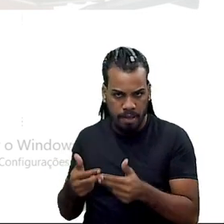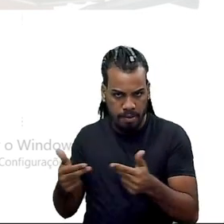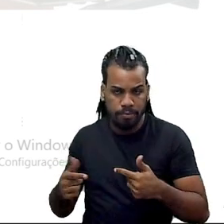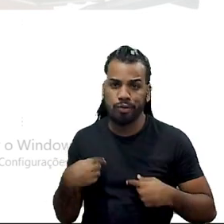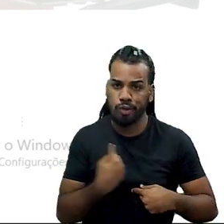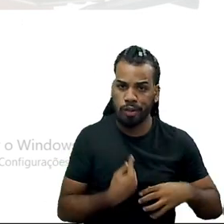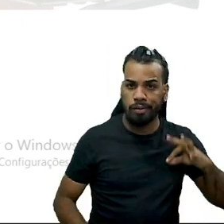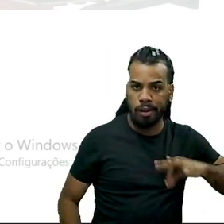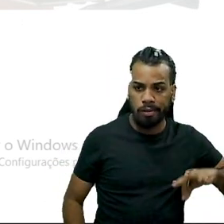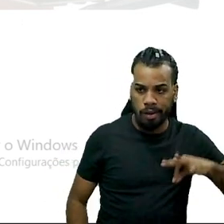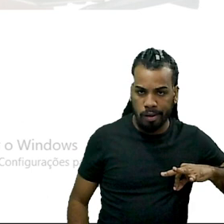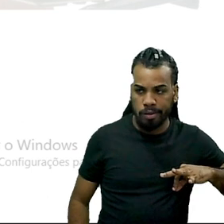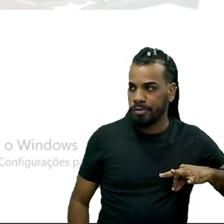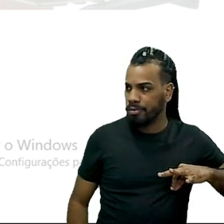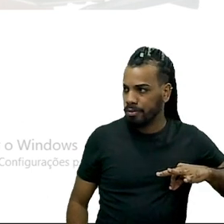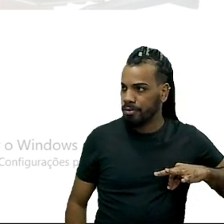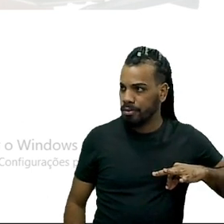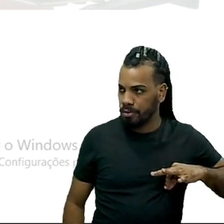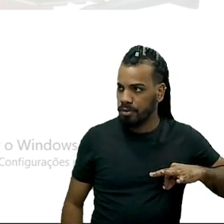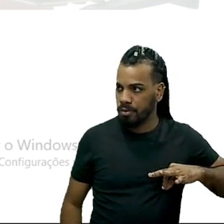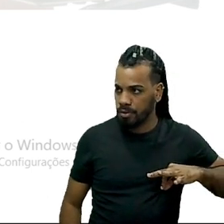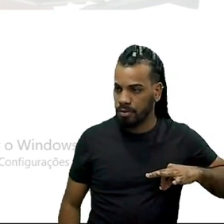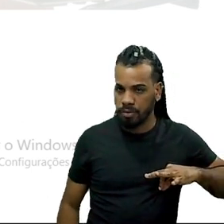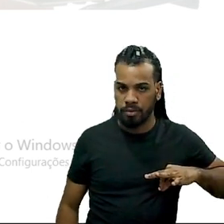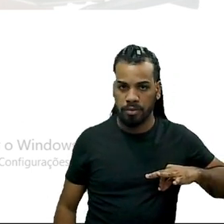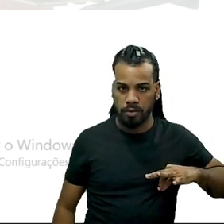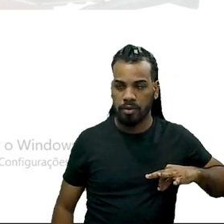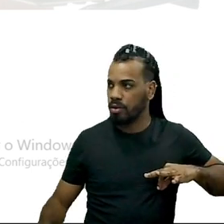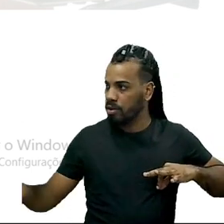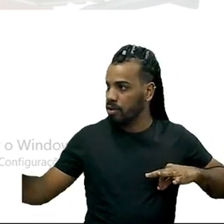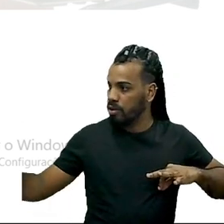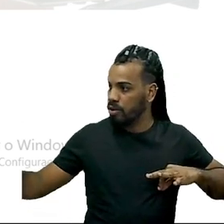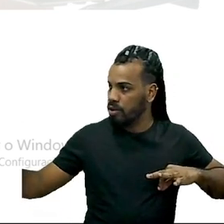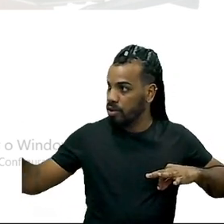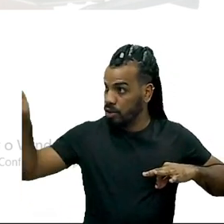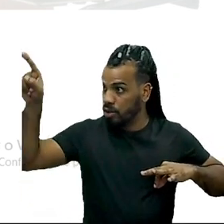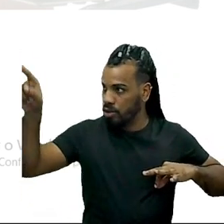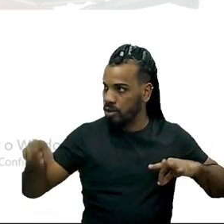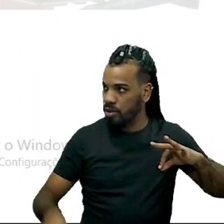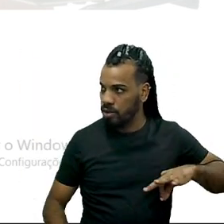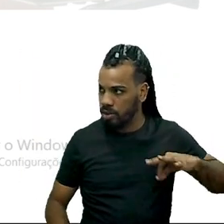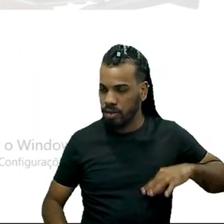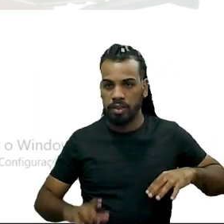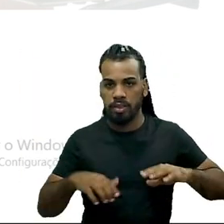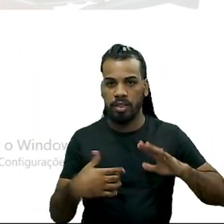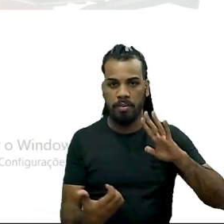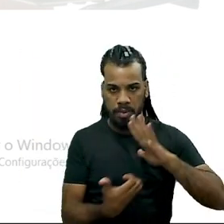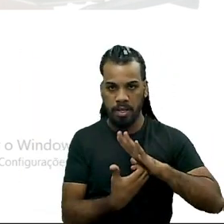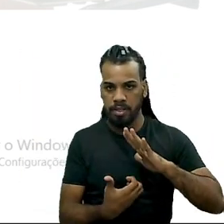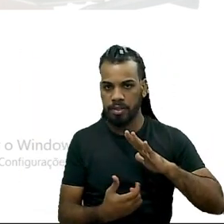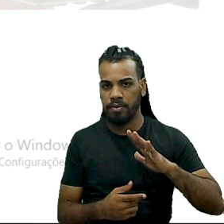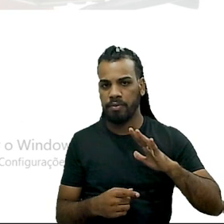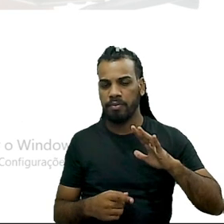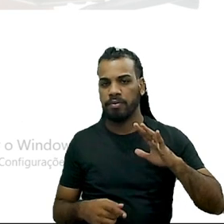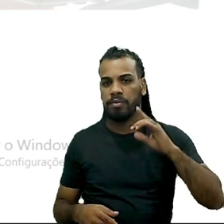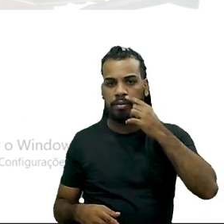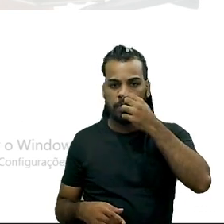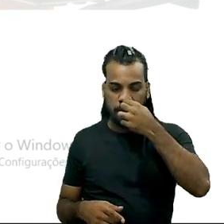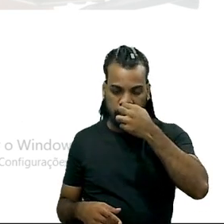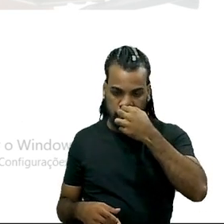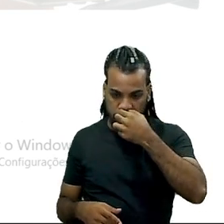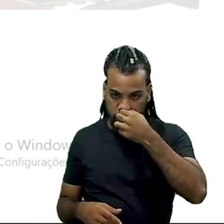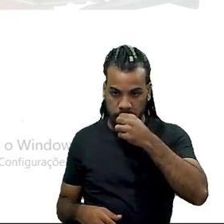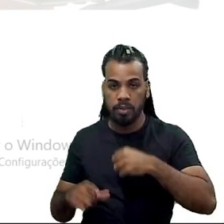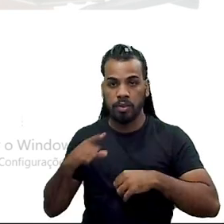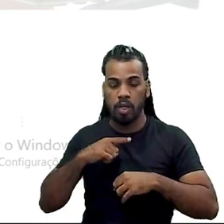temos salários, proventos, rendimentos, custos e despesas. Nós temos uma empresa trabalha muito com custo e despesa.